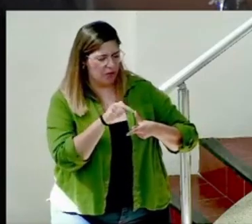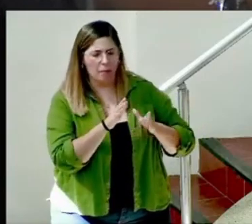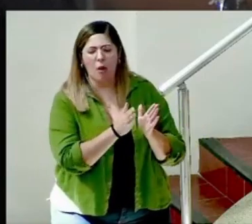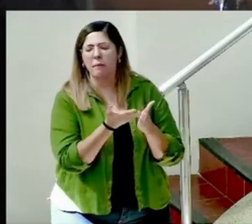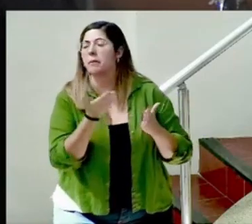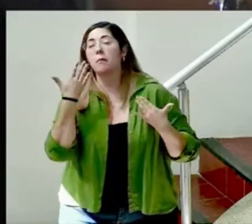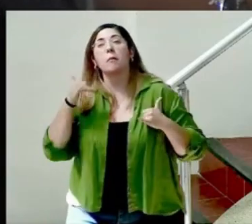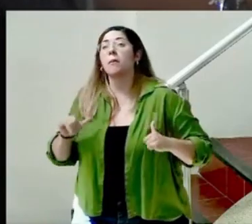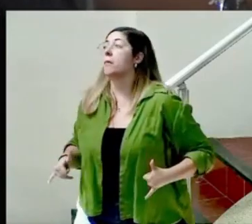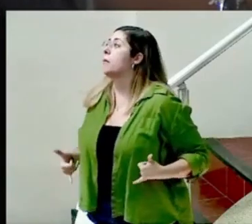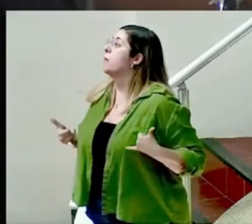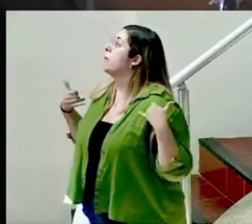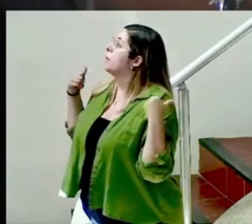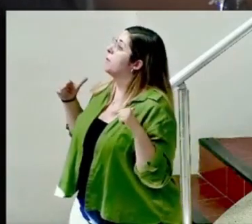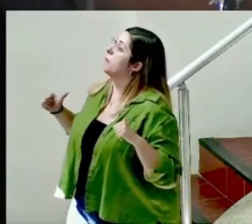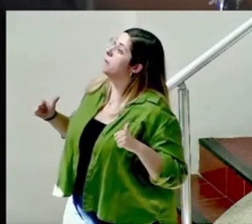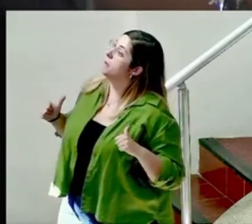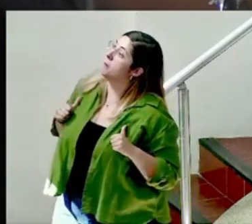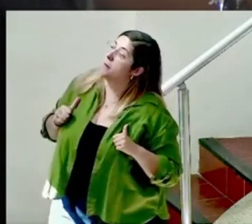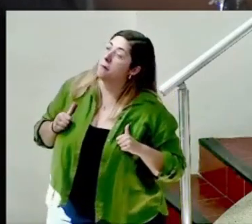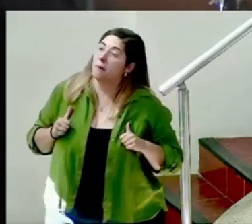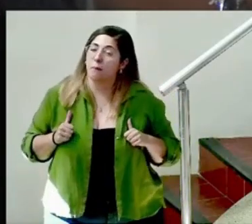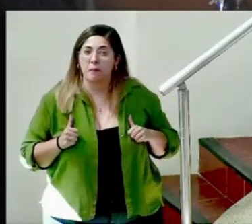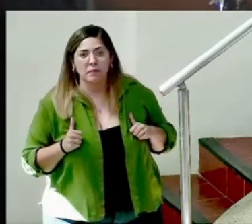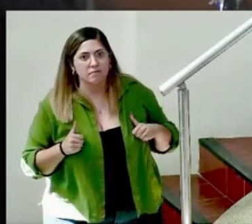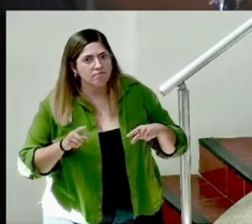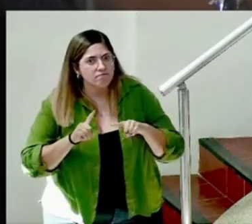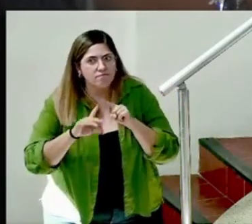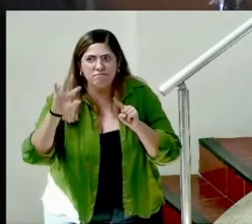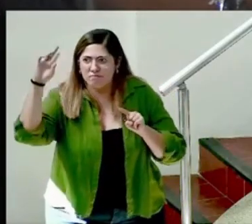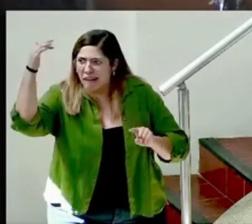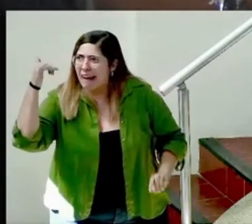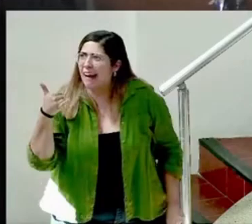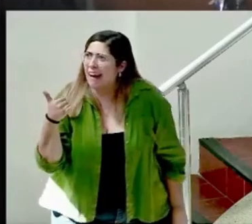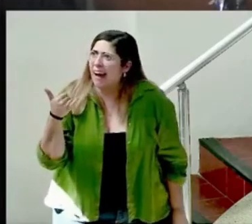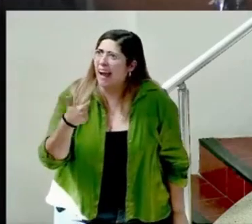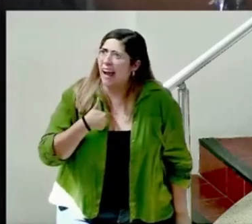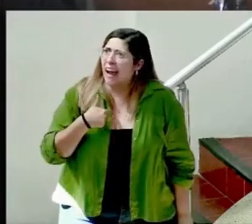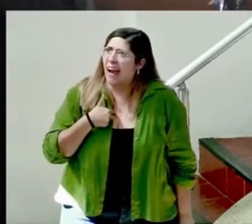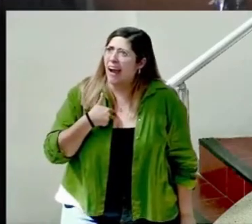malignos vocês terão, culpados de pecado.